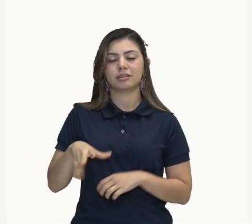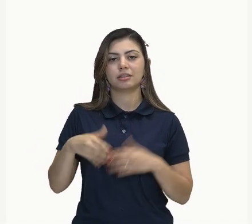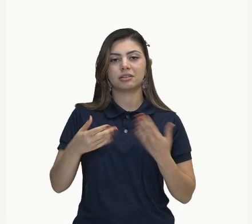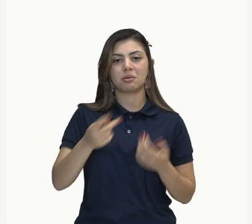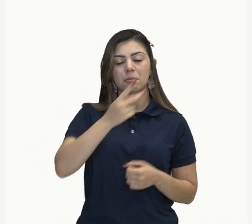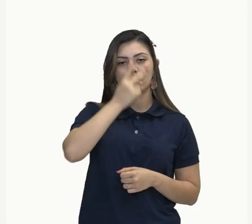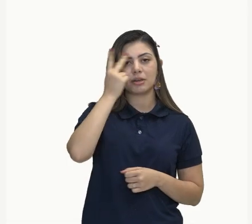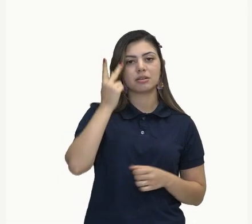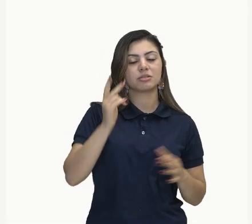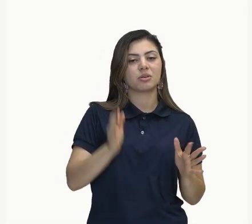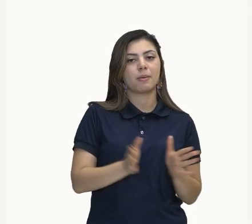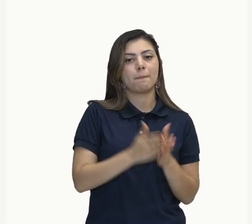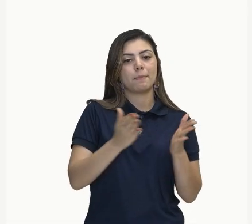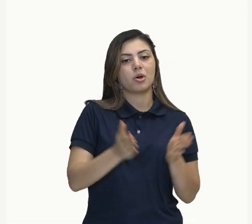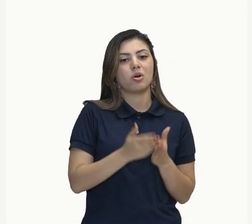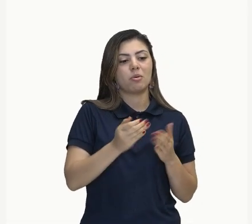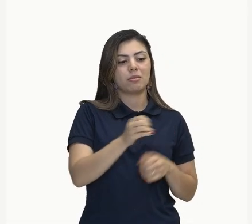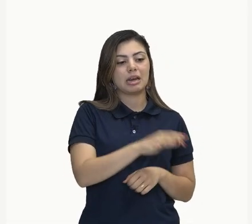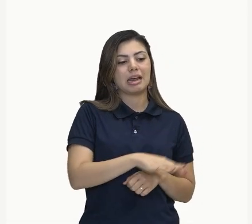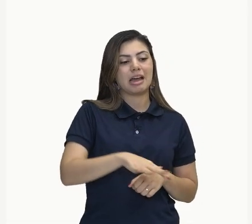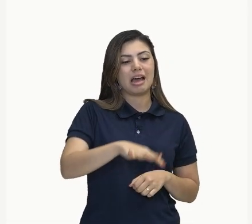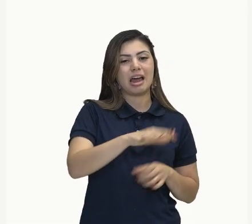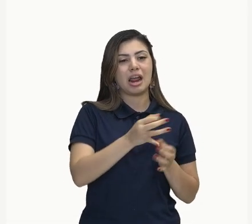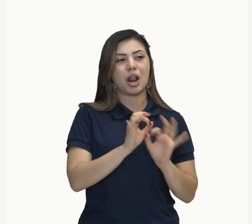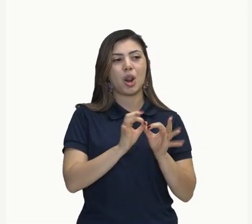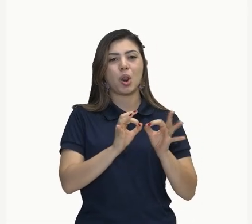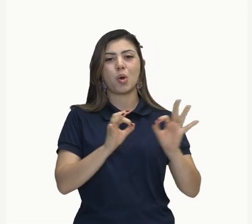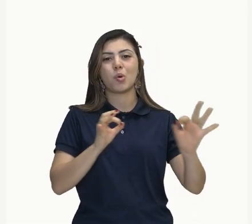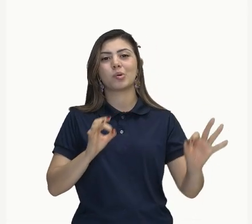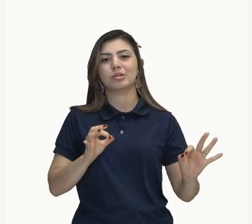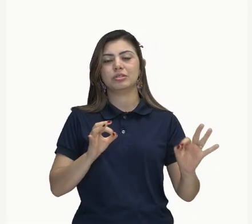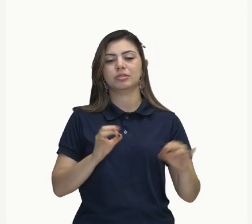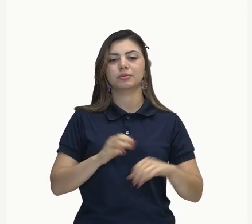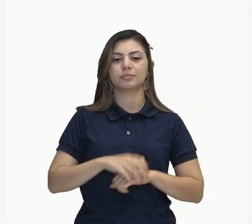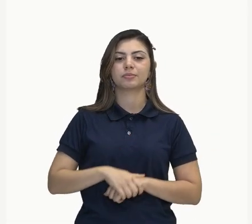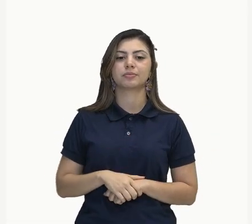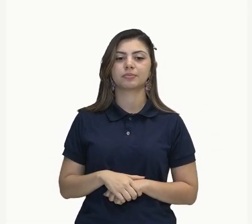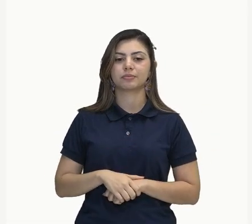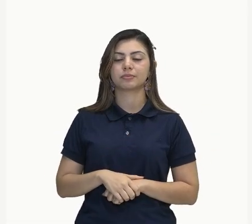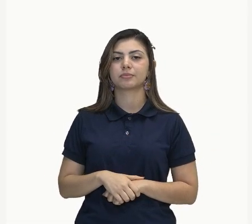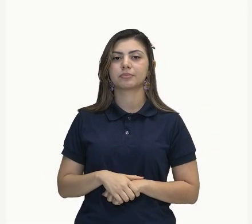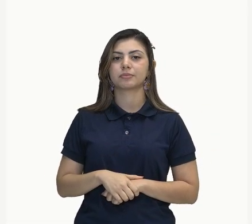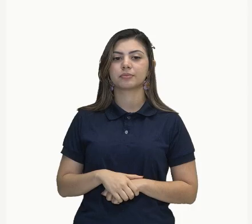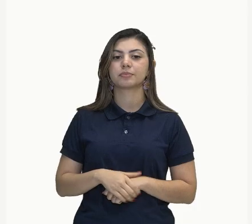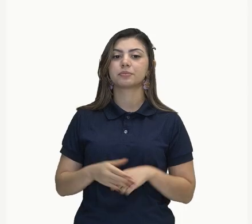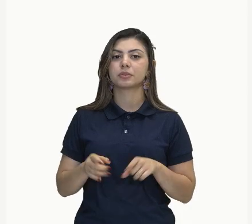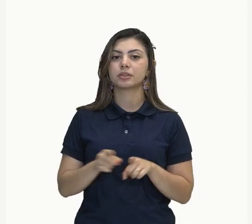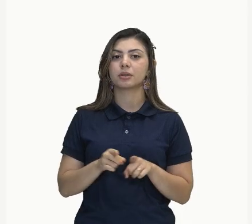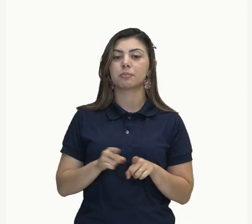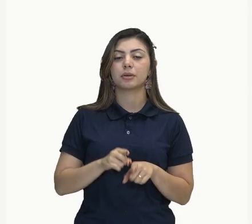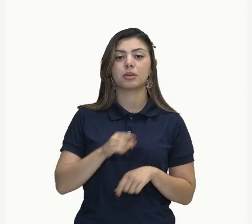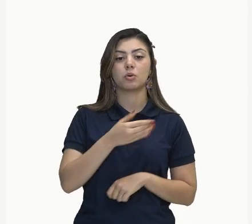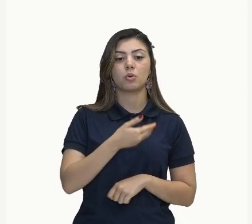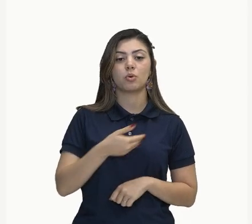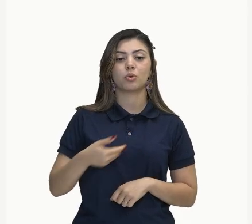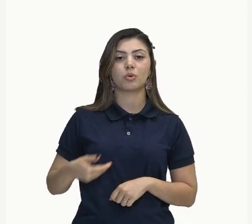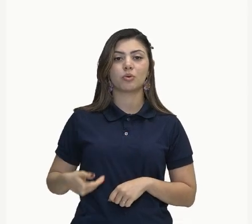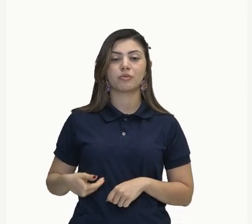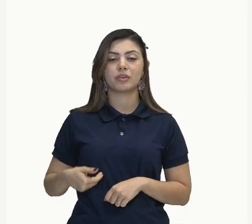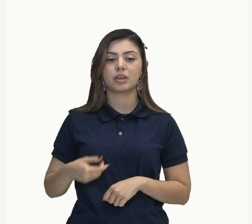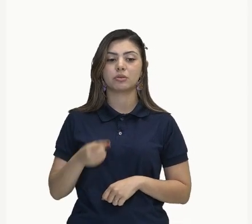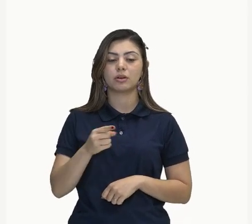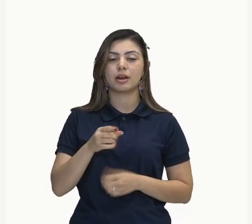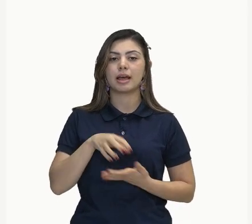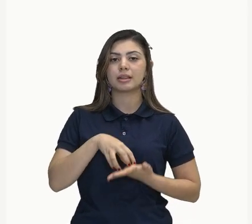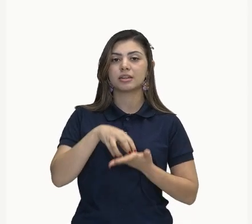mais pobres para as áreas longe dos centros. A gente tem ainda que quando o Estado não investe em transporte,